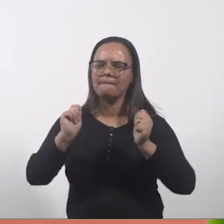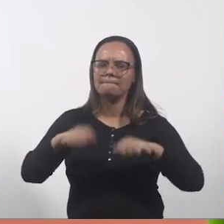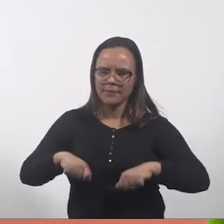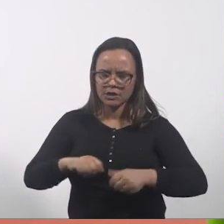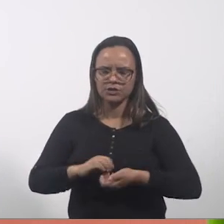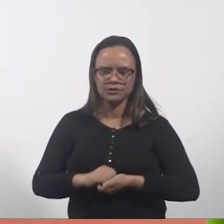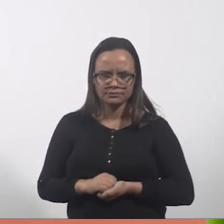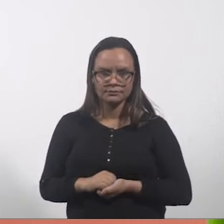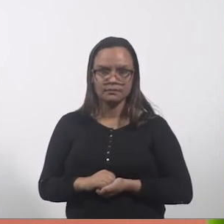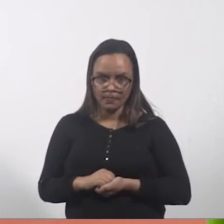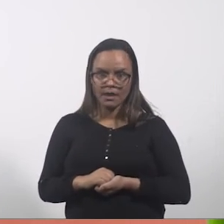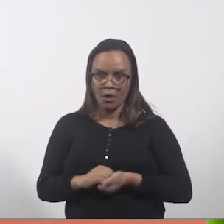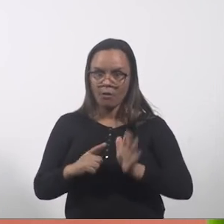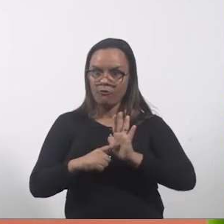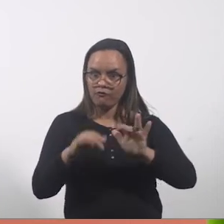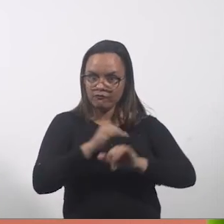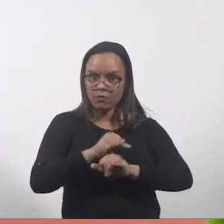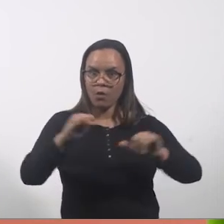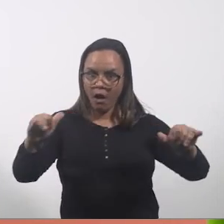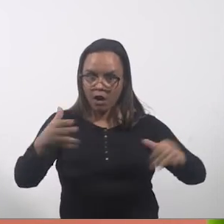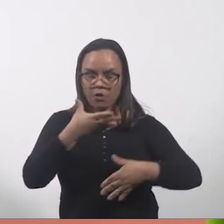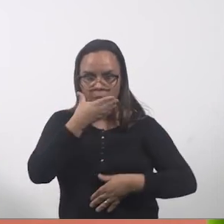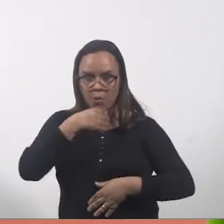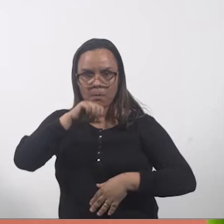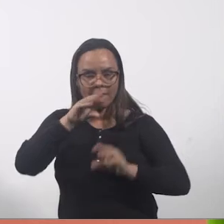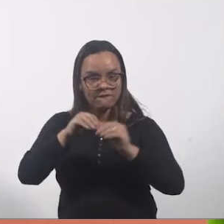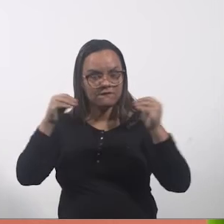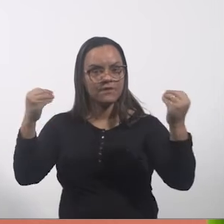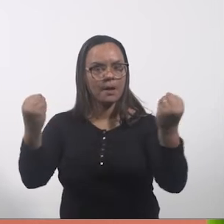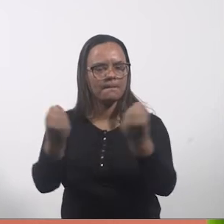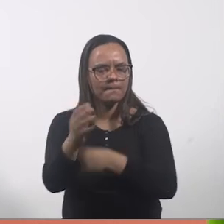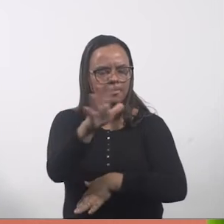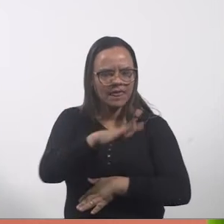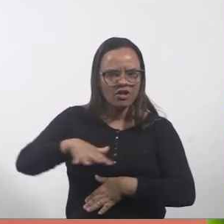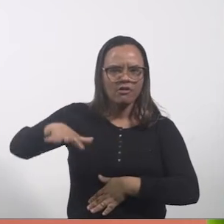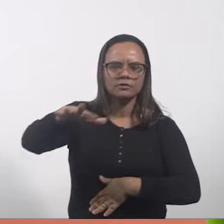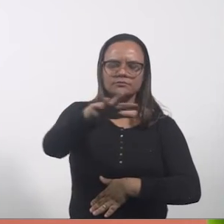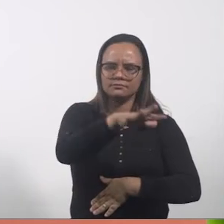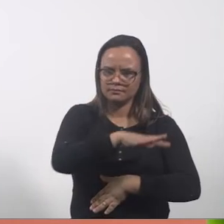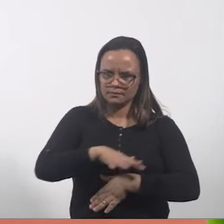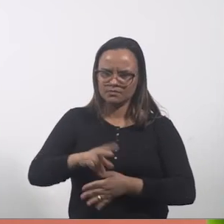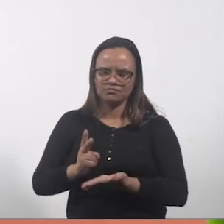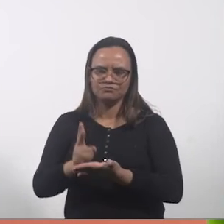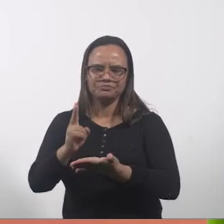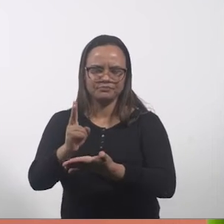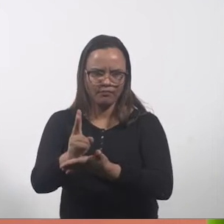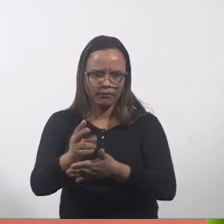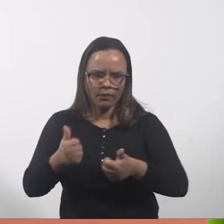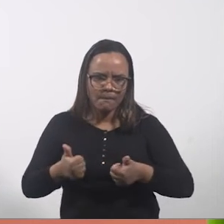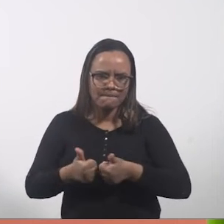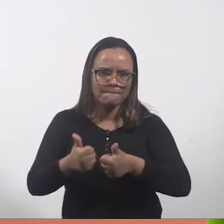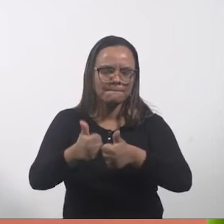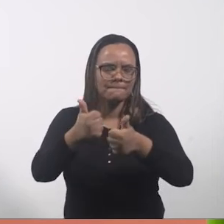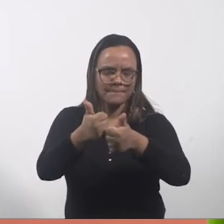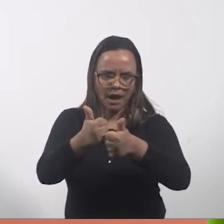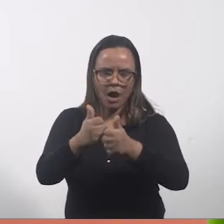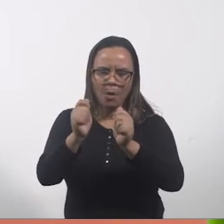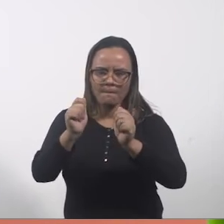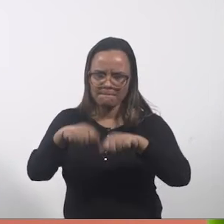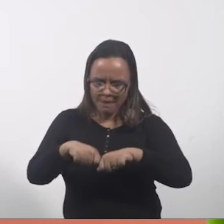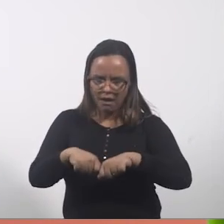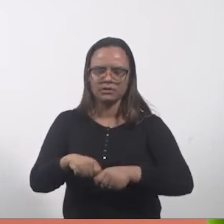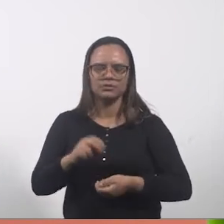exatamente alertando aos pais, né, essa população tem que estar sempre acompanhada, alertando os pais para